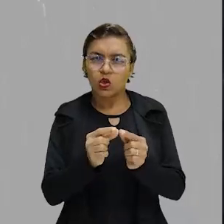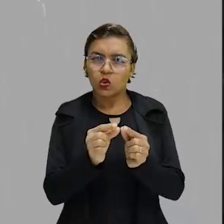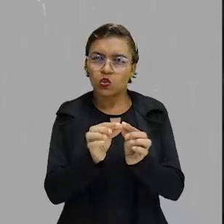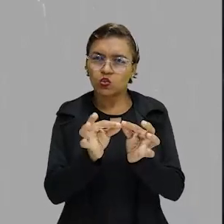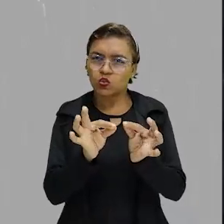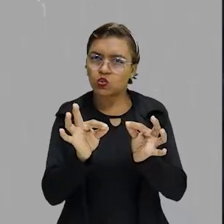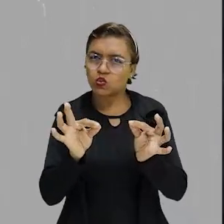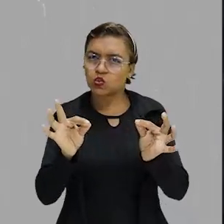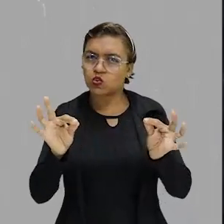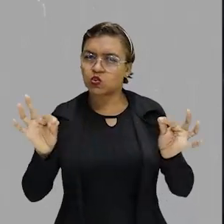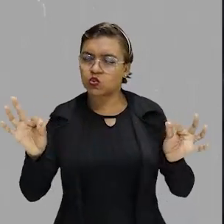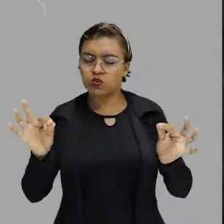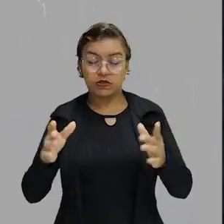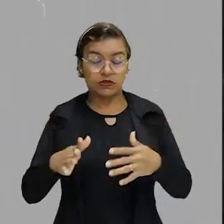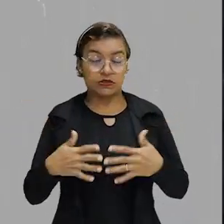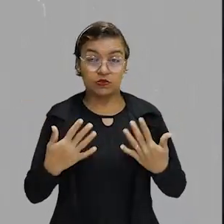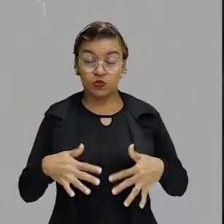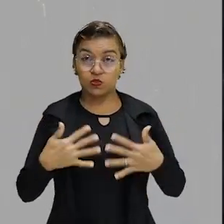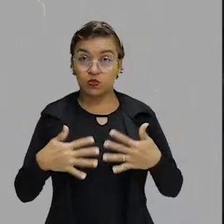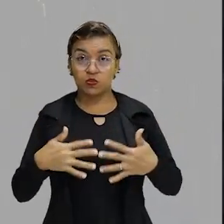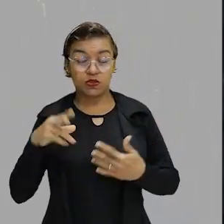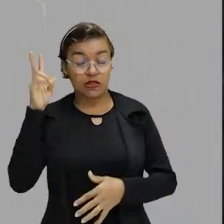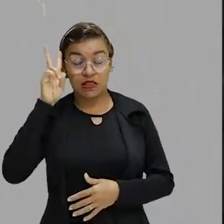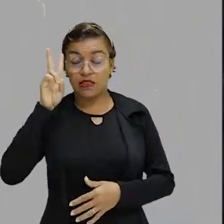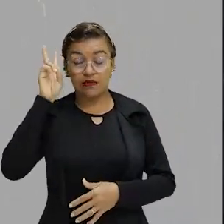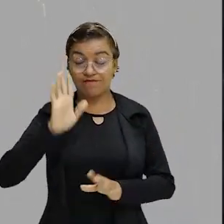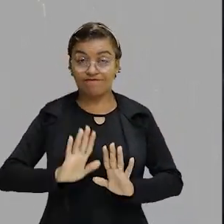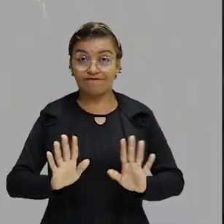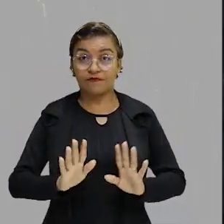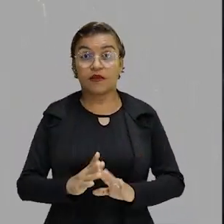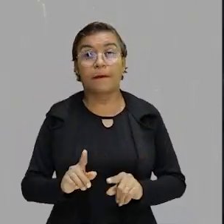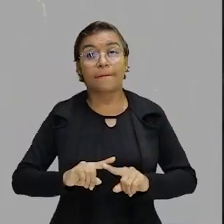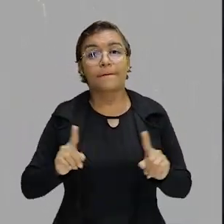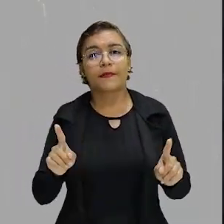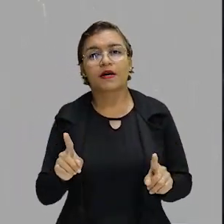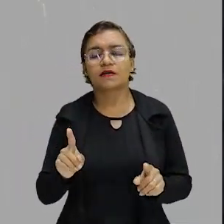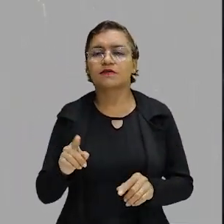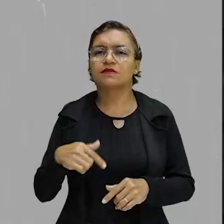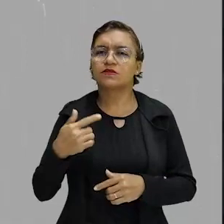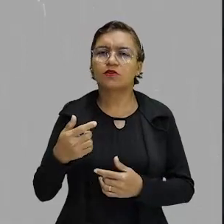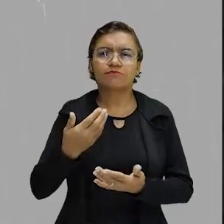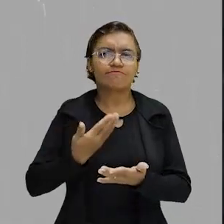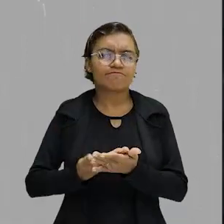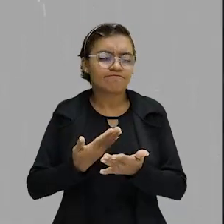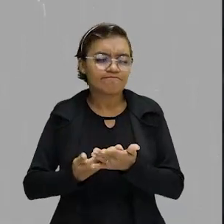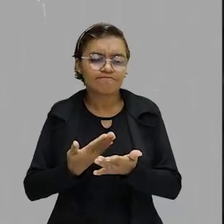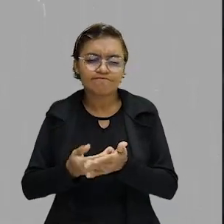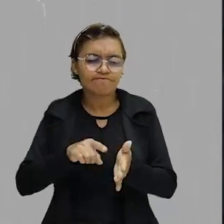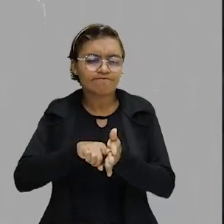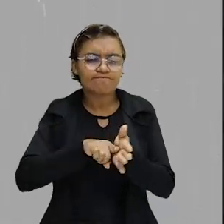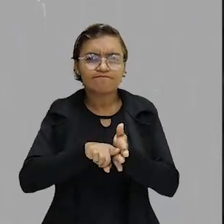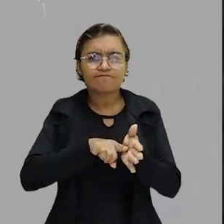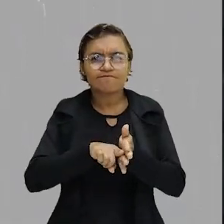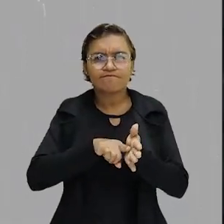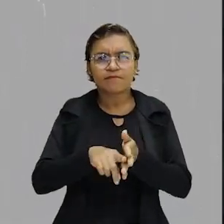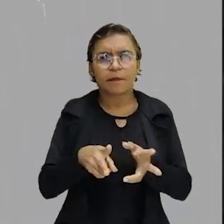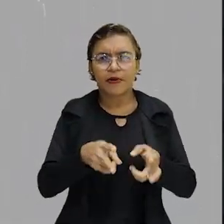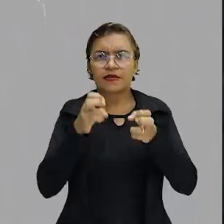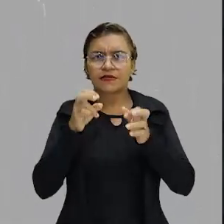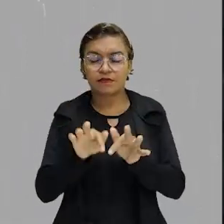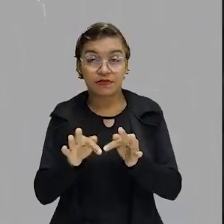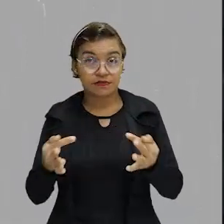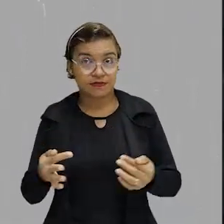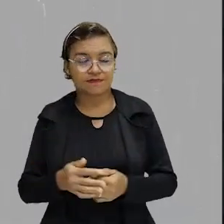já diz, isso aí eu não sei não. Eu não lembro, não. Mas quando a gente pega e vai estudar, vai ver que é uma coisa bem simples, né, turma? Então,